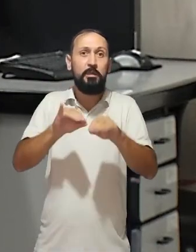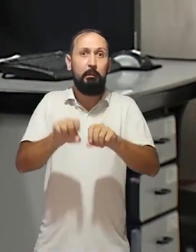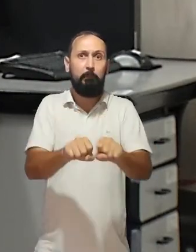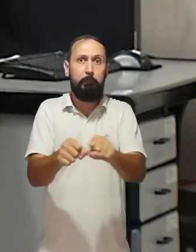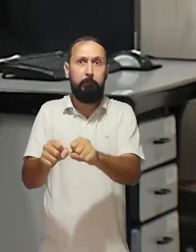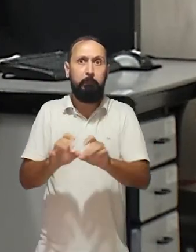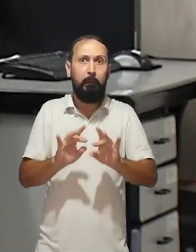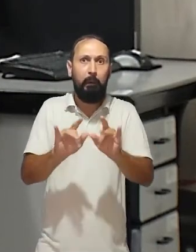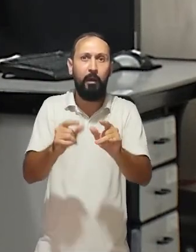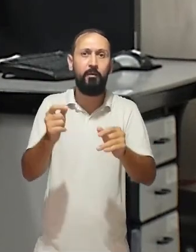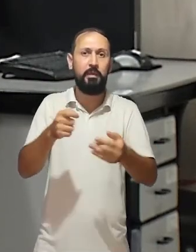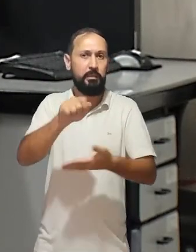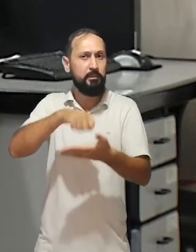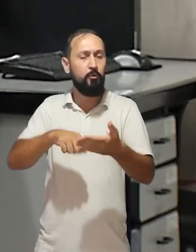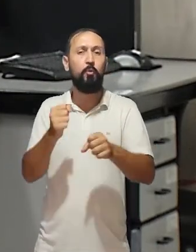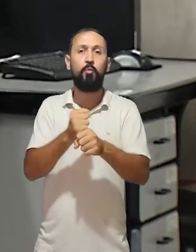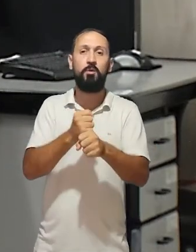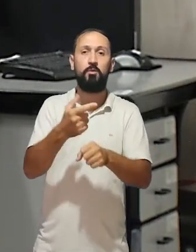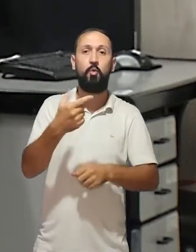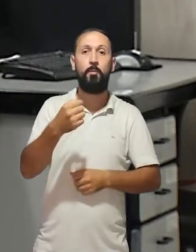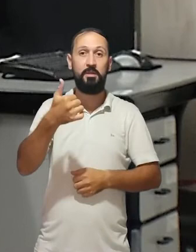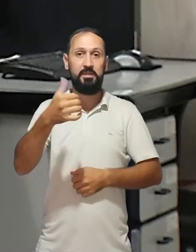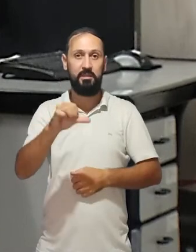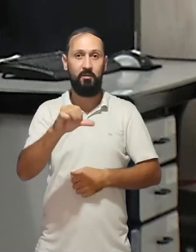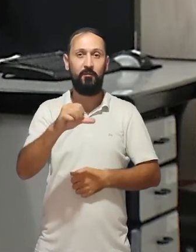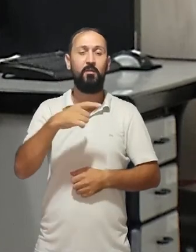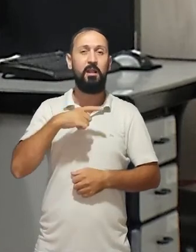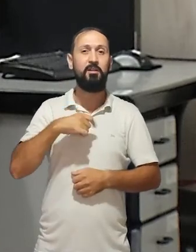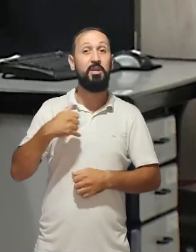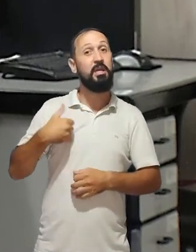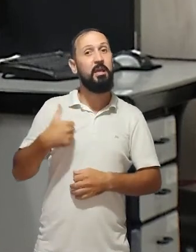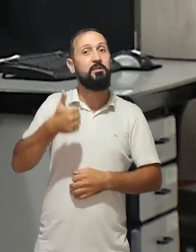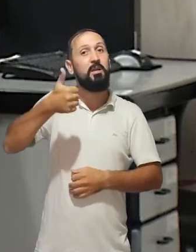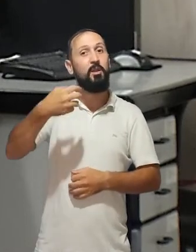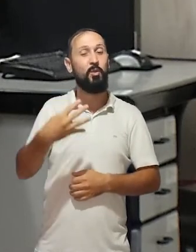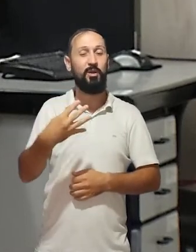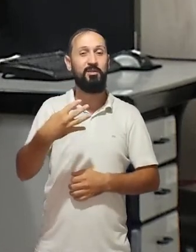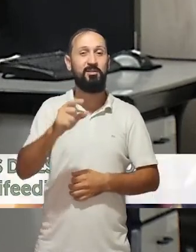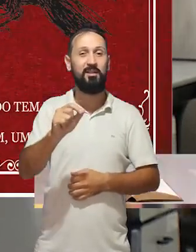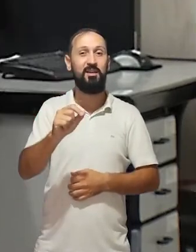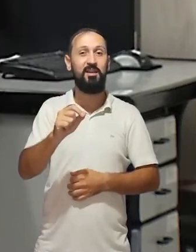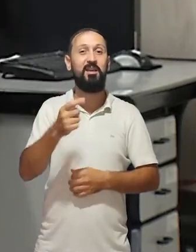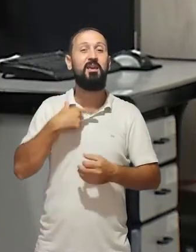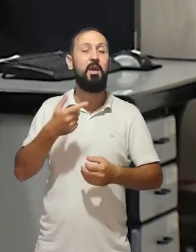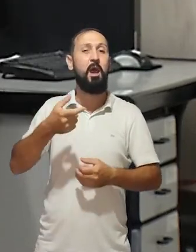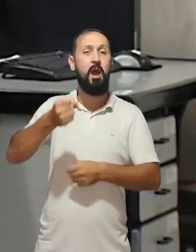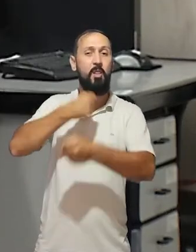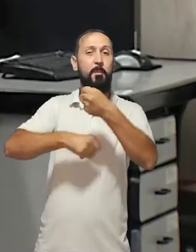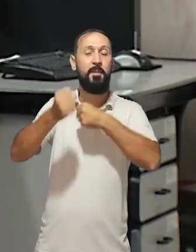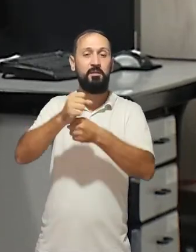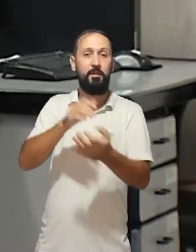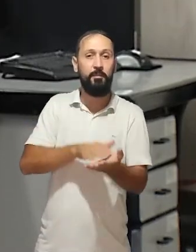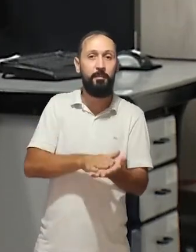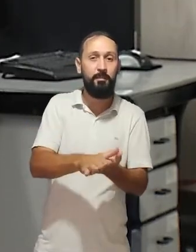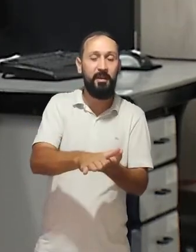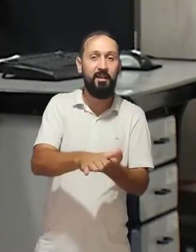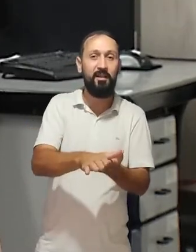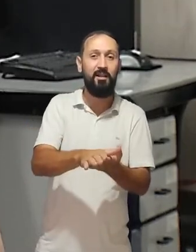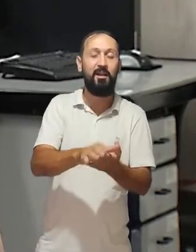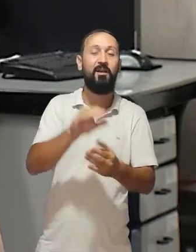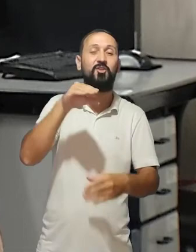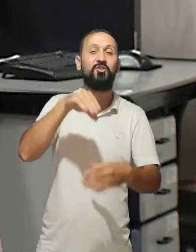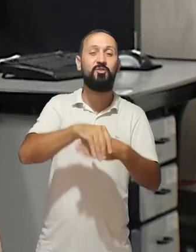da Escuridão, escrito por ela em 2019, quando tinha 14 anos e publicado ano passado pela